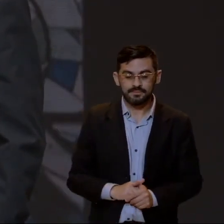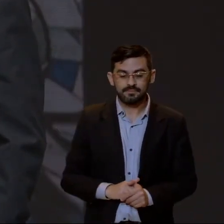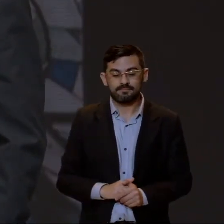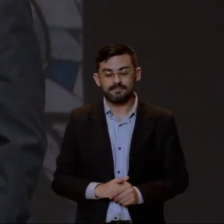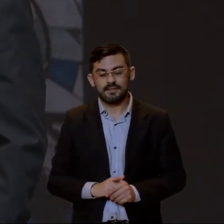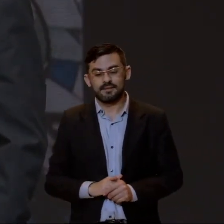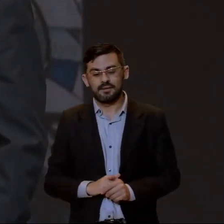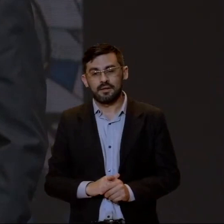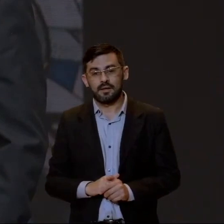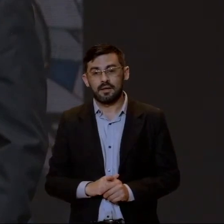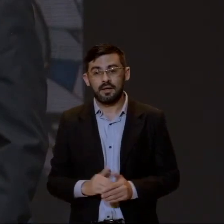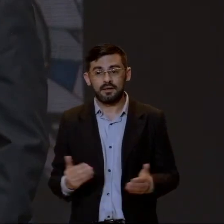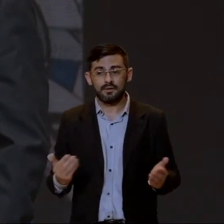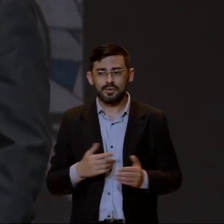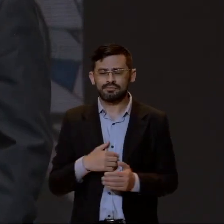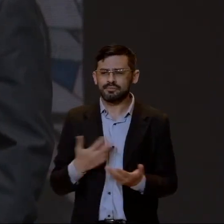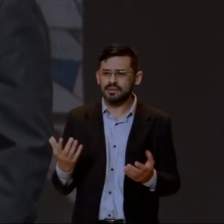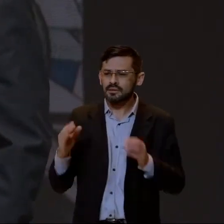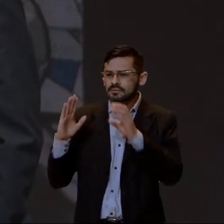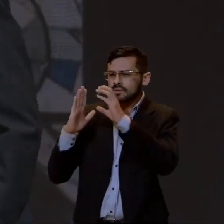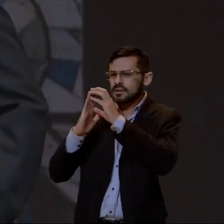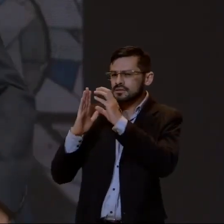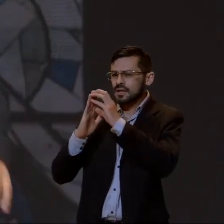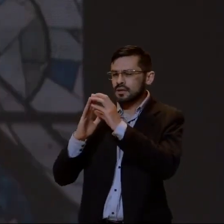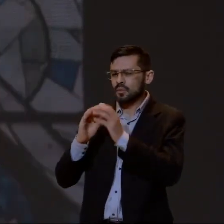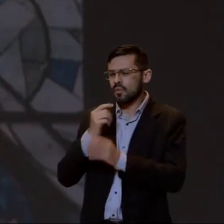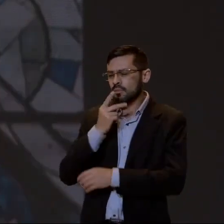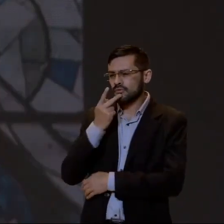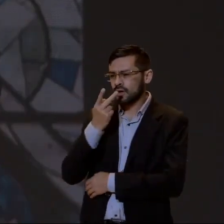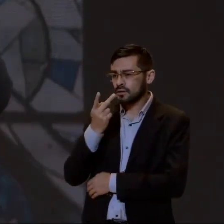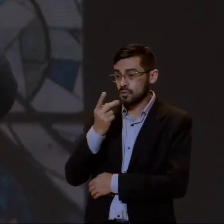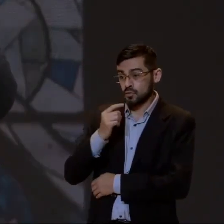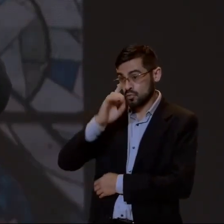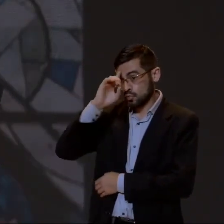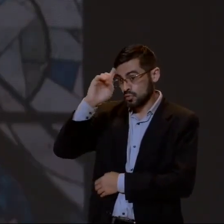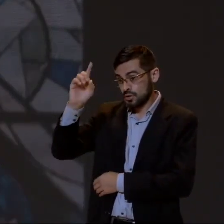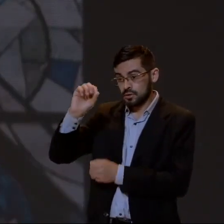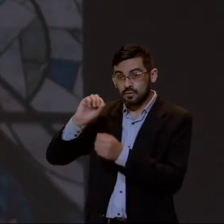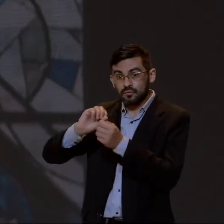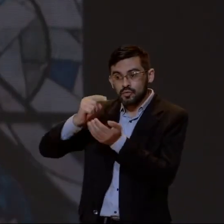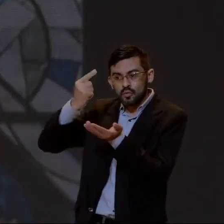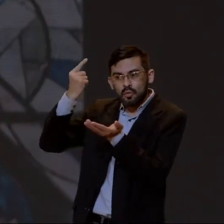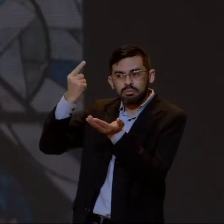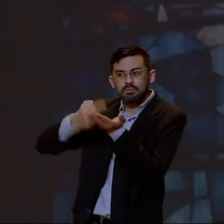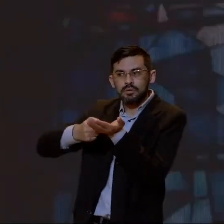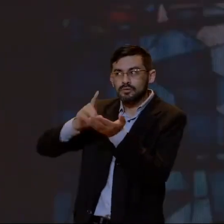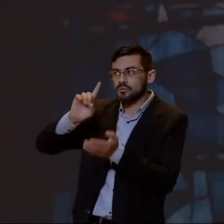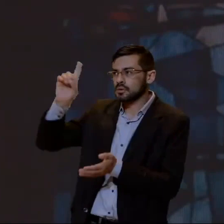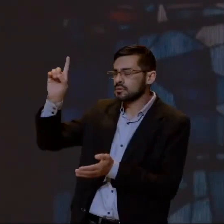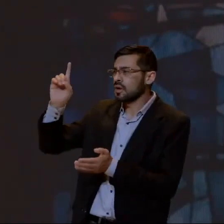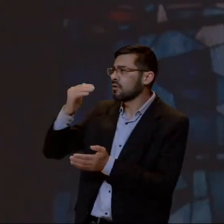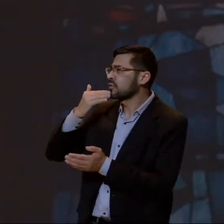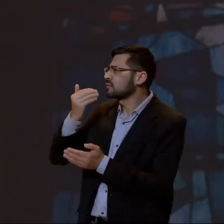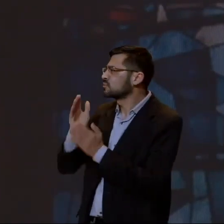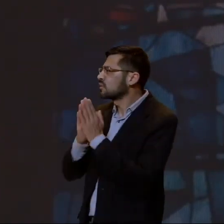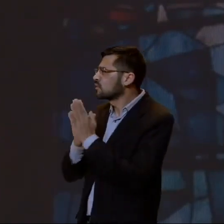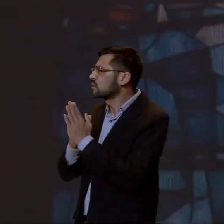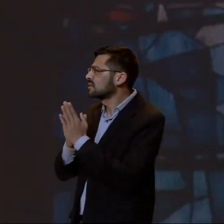E aí ele olha para a gente na célula e diz: sabe, no dia que eu fiz um compromisso com Deus, eu disse: Senhor, muda a minha